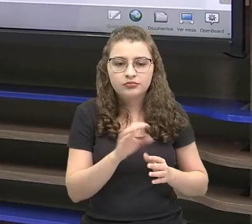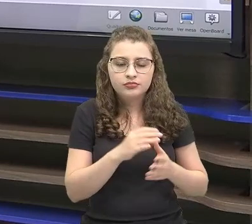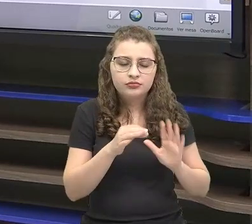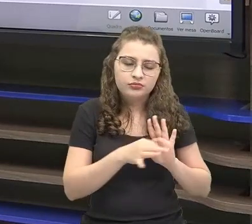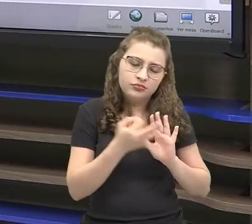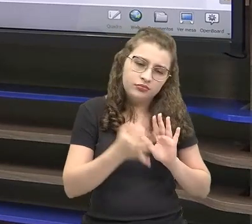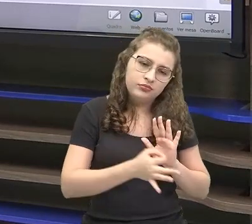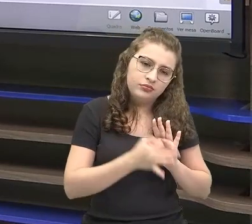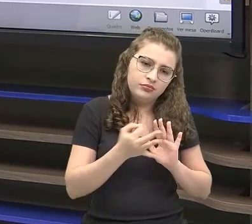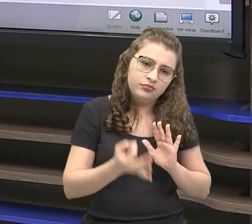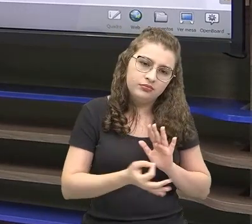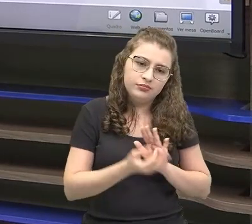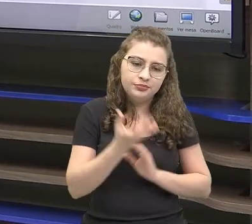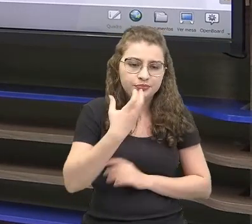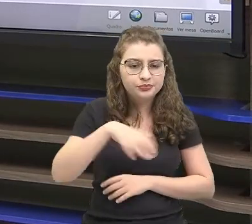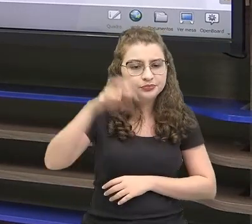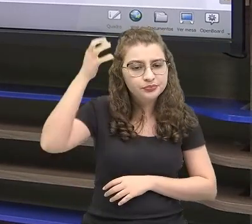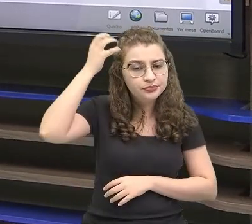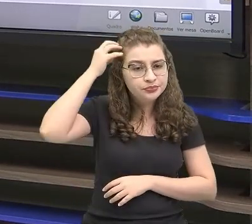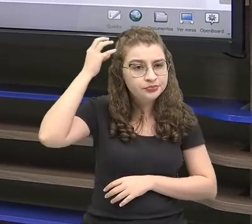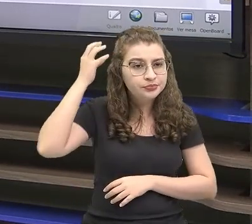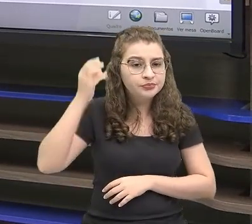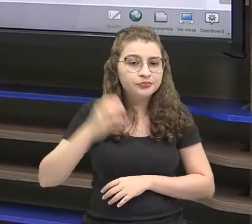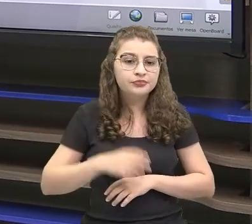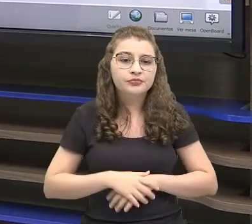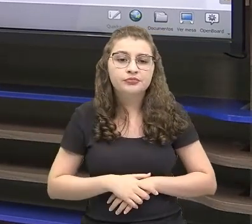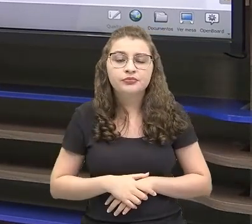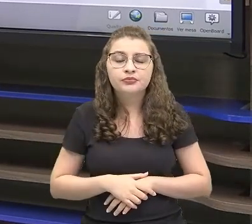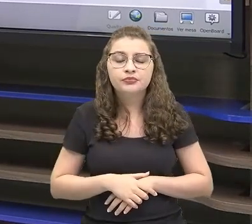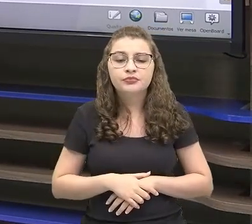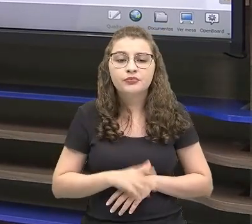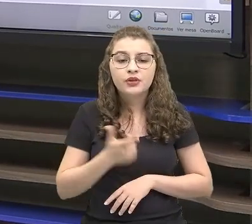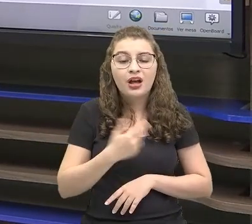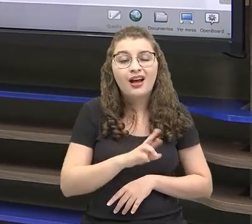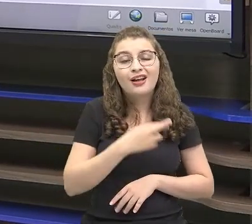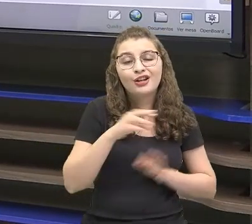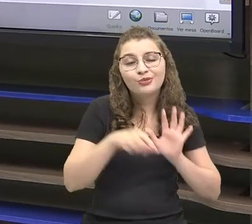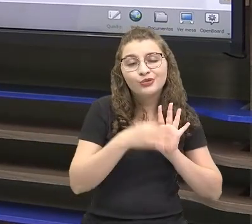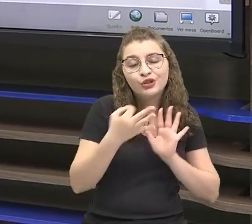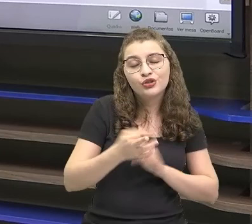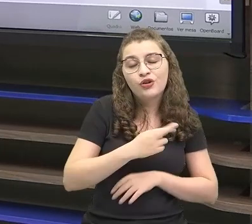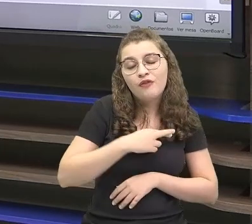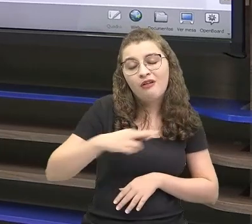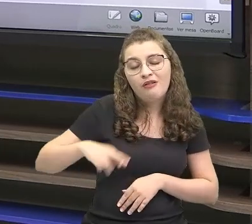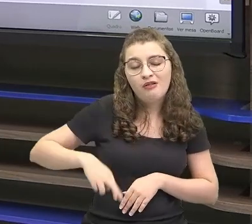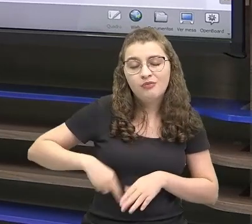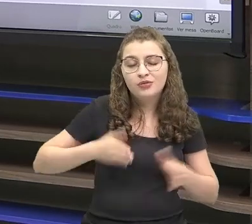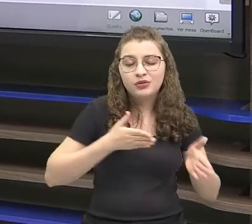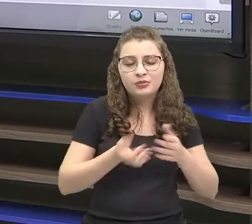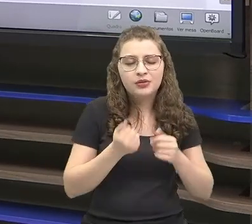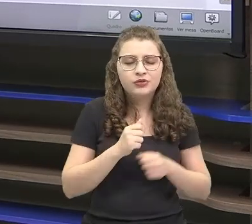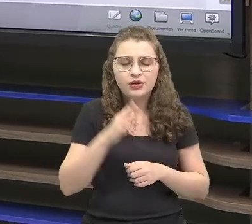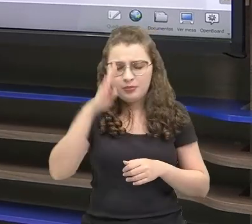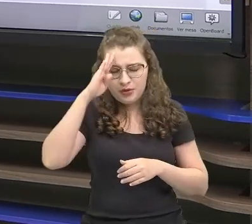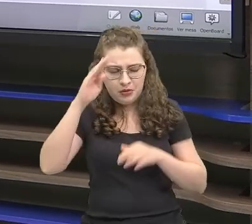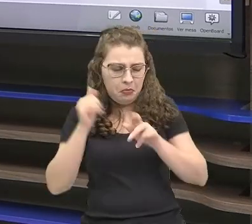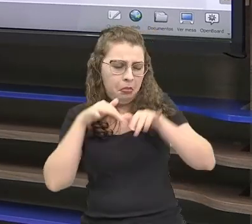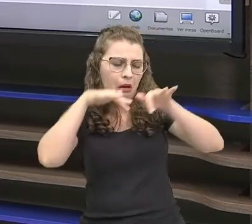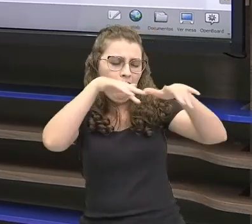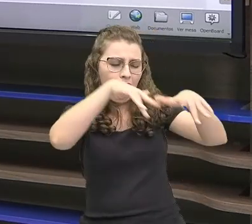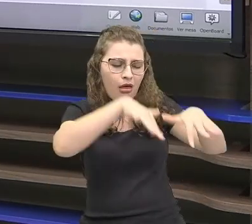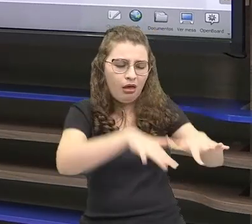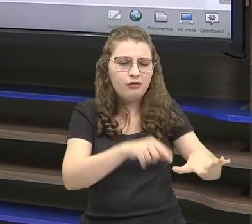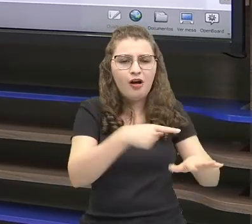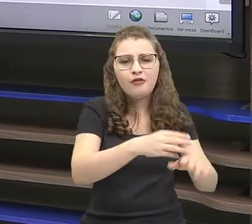críticas também à monarquia, a monarquia não, a república, que manda ali um exército de 20 mil